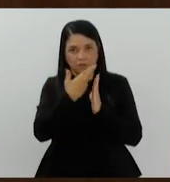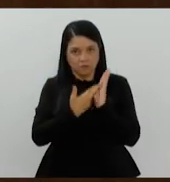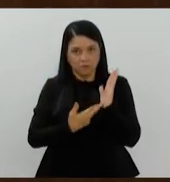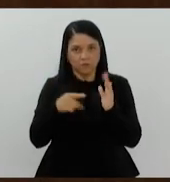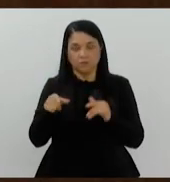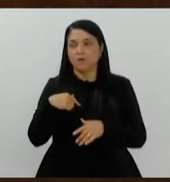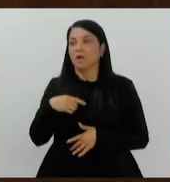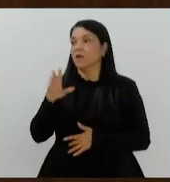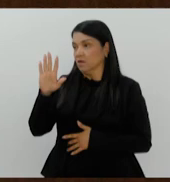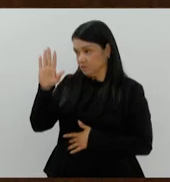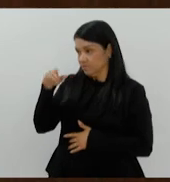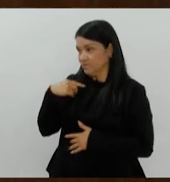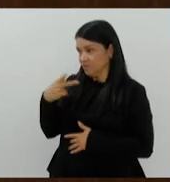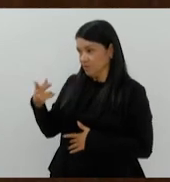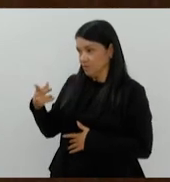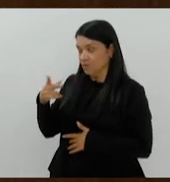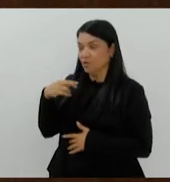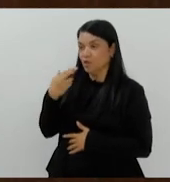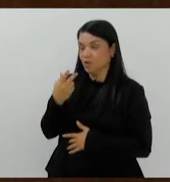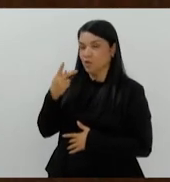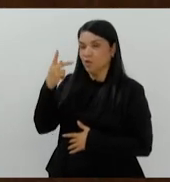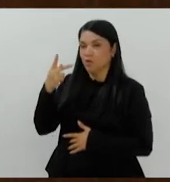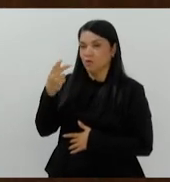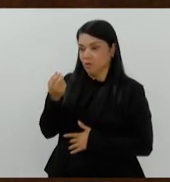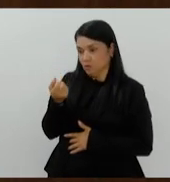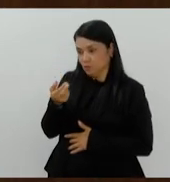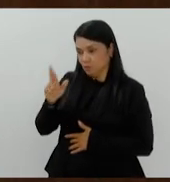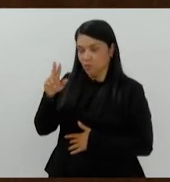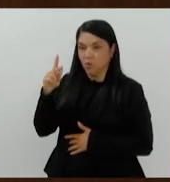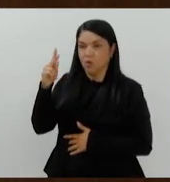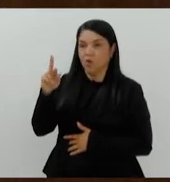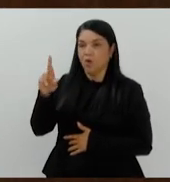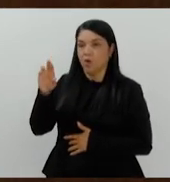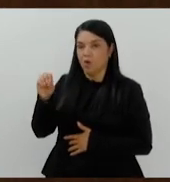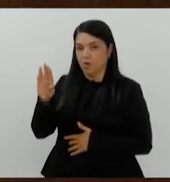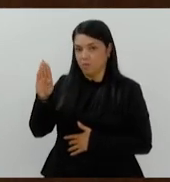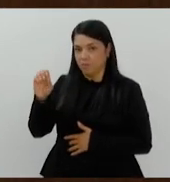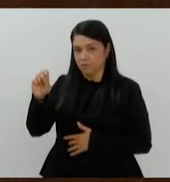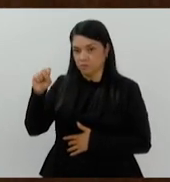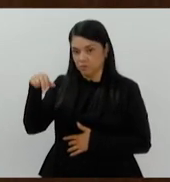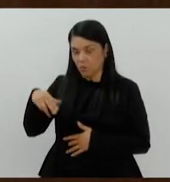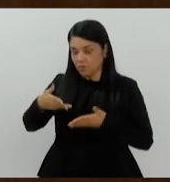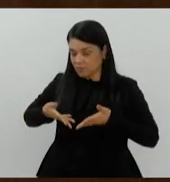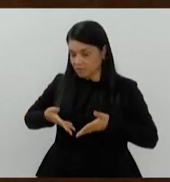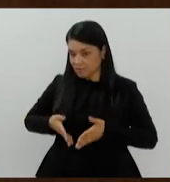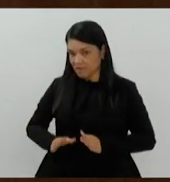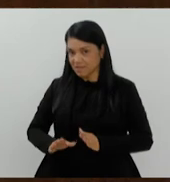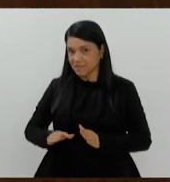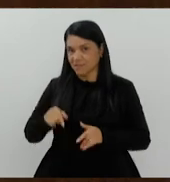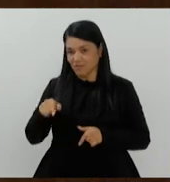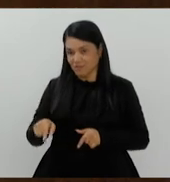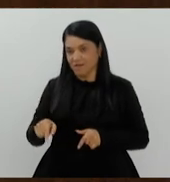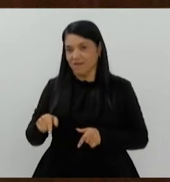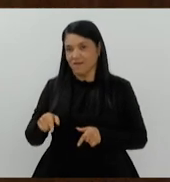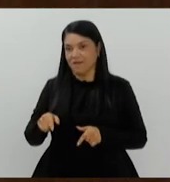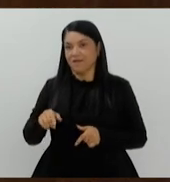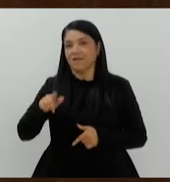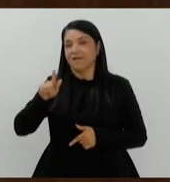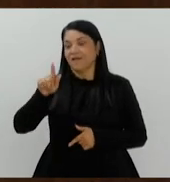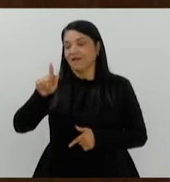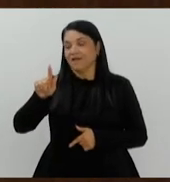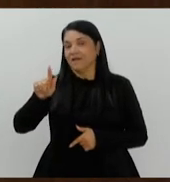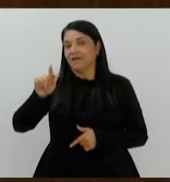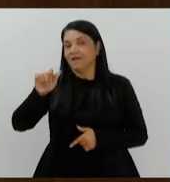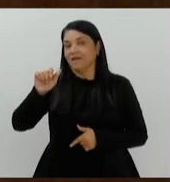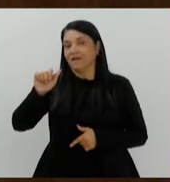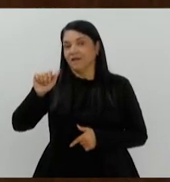Robson fez cara feia, porque ele nasceu lá, A localidade chama-se Gargaú. É